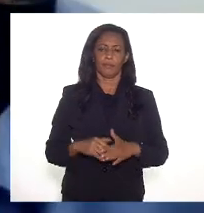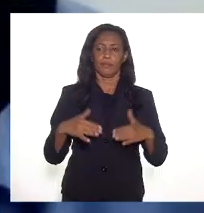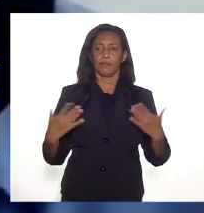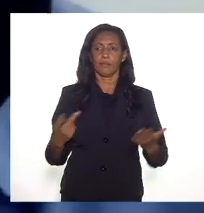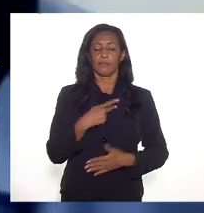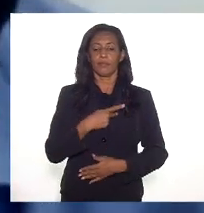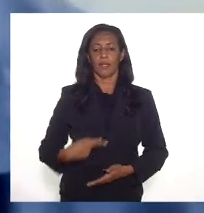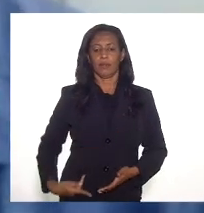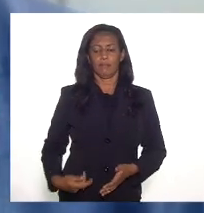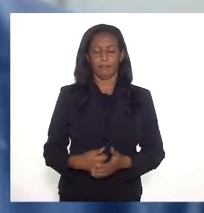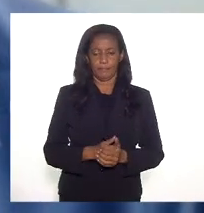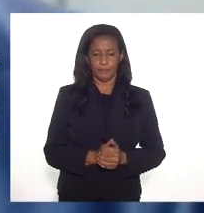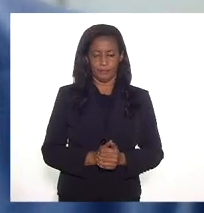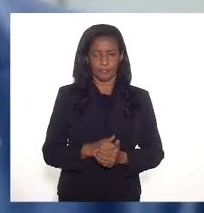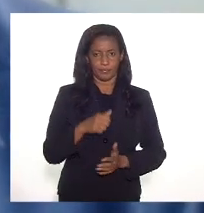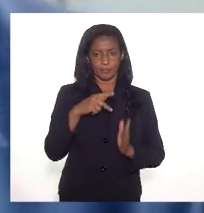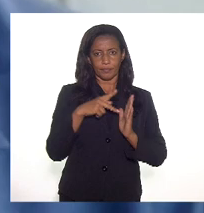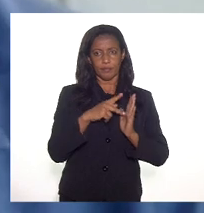presidente, PL